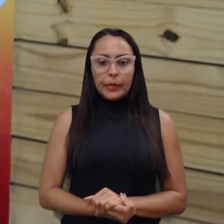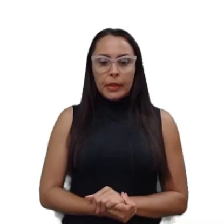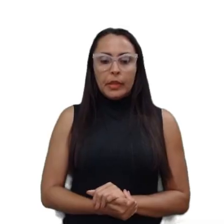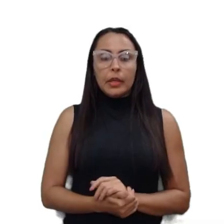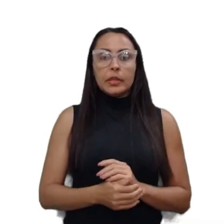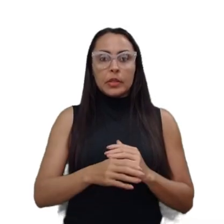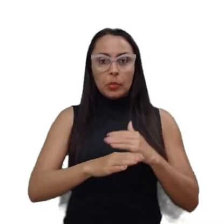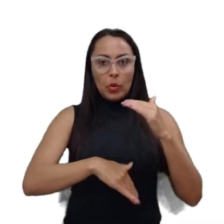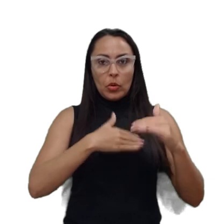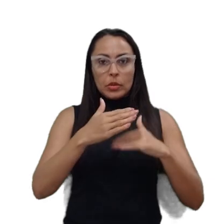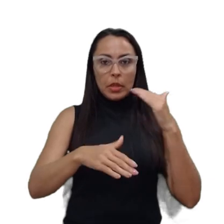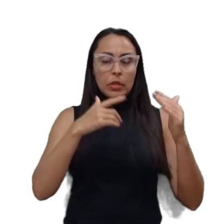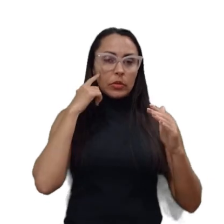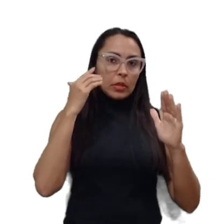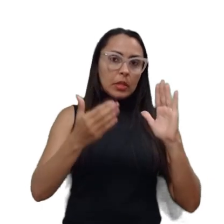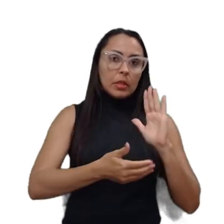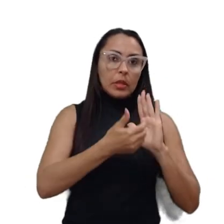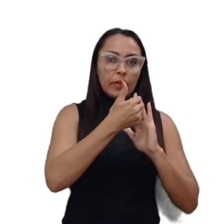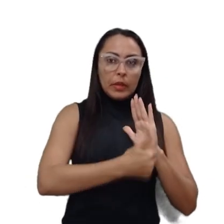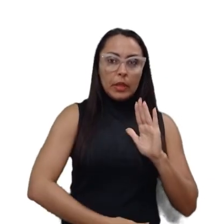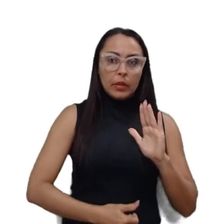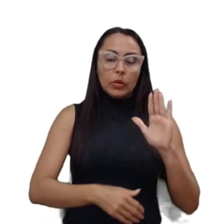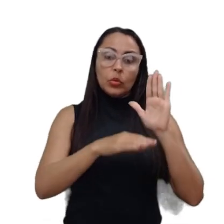da certificação, ele vai partir do